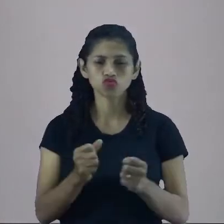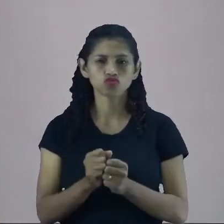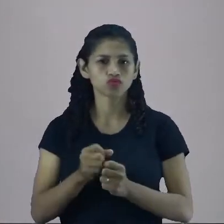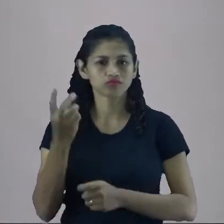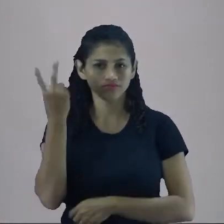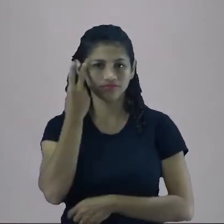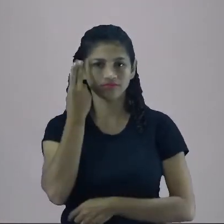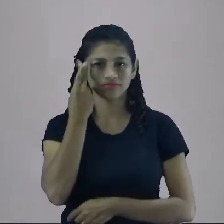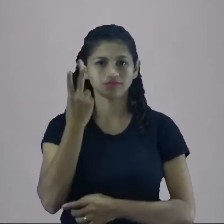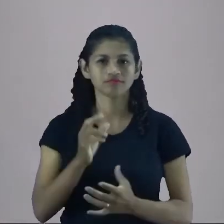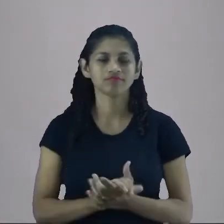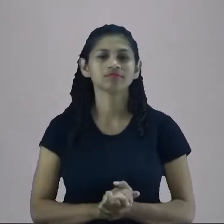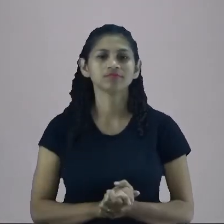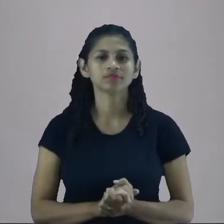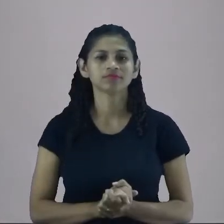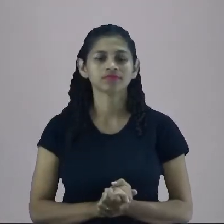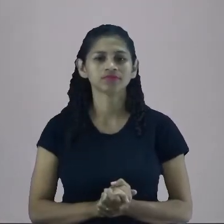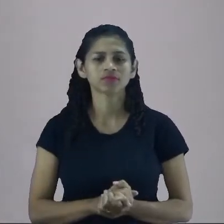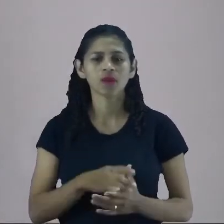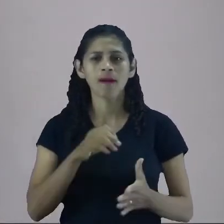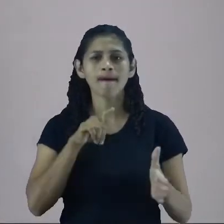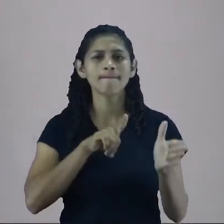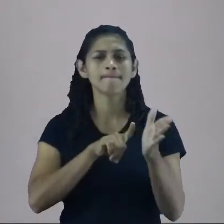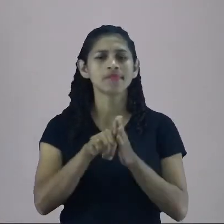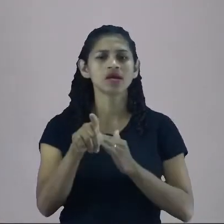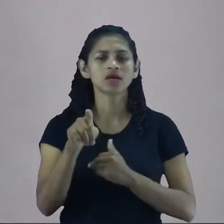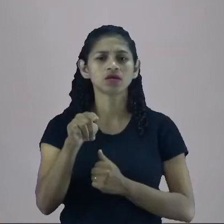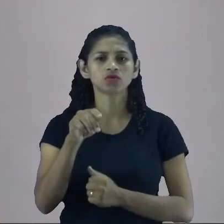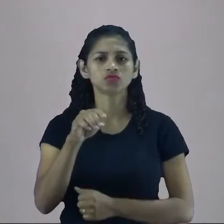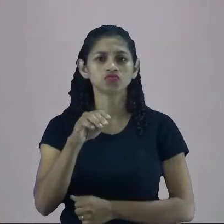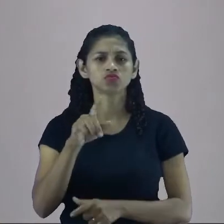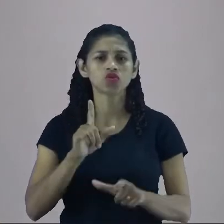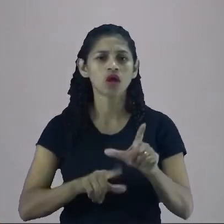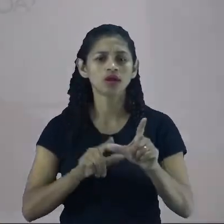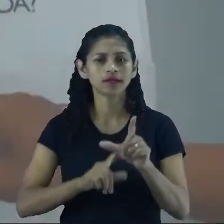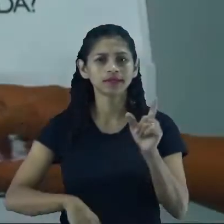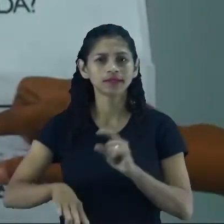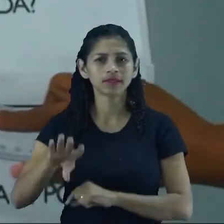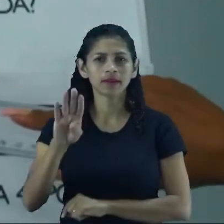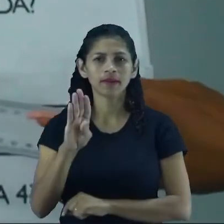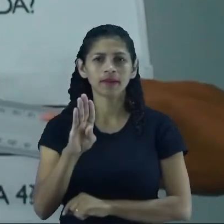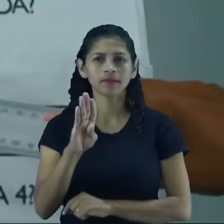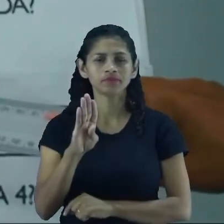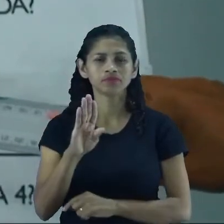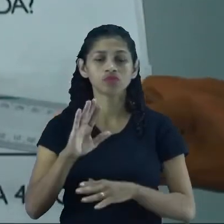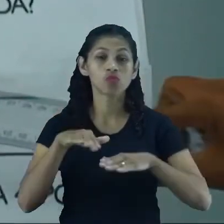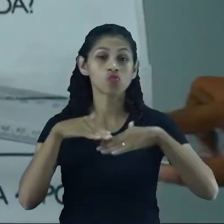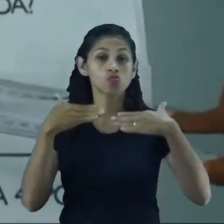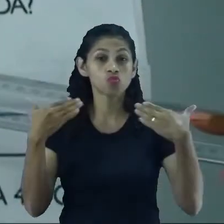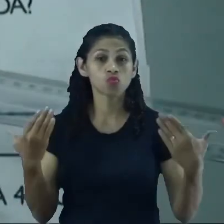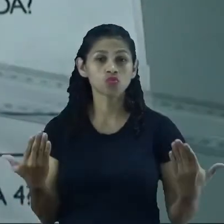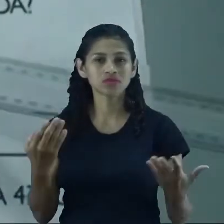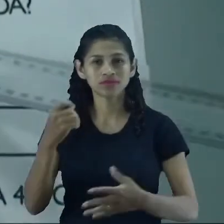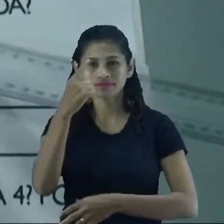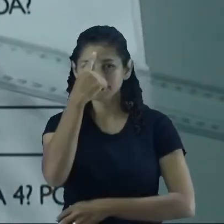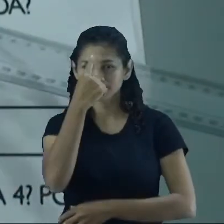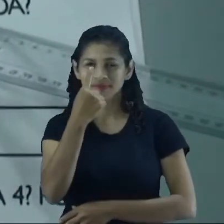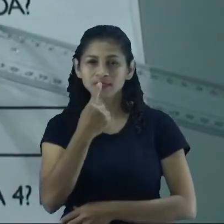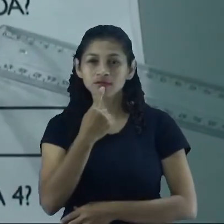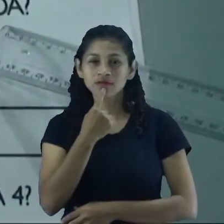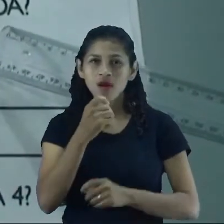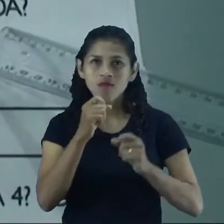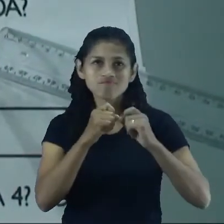certo? Na pergunta da letra B, olha só. Em qual imagem a paisagem